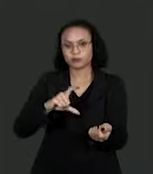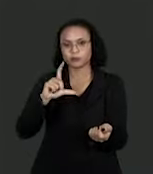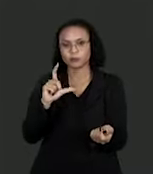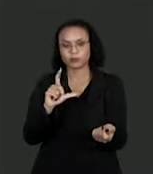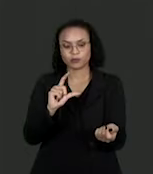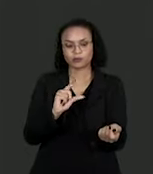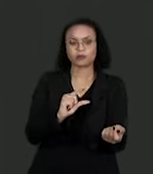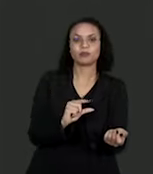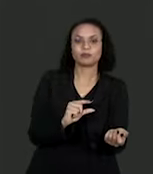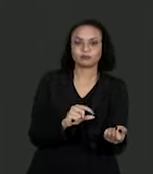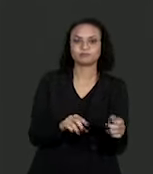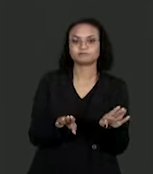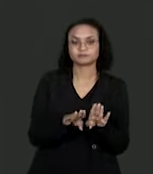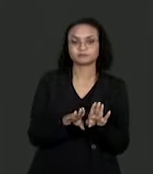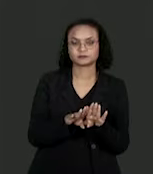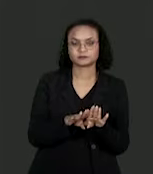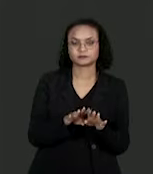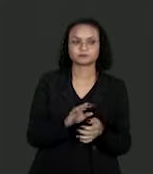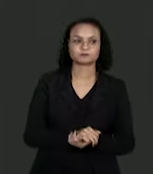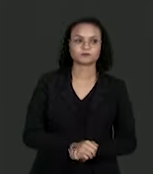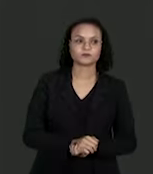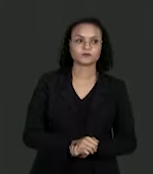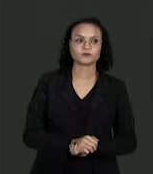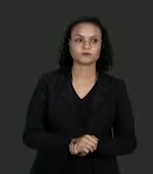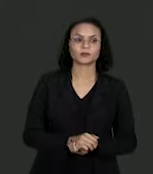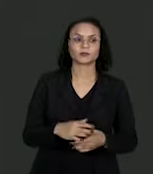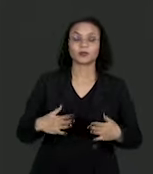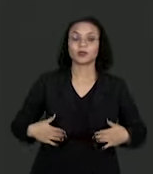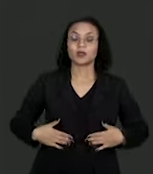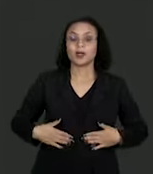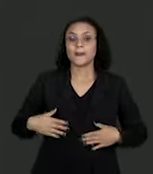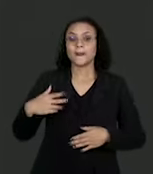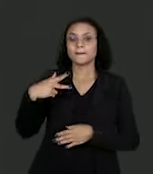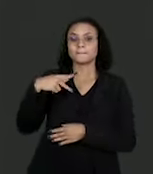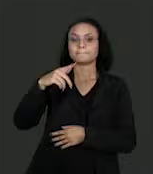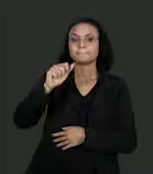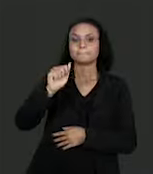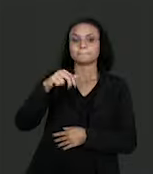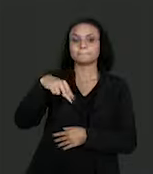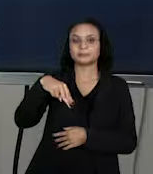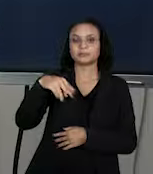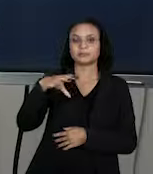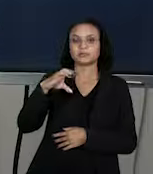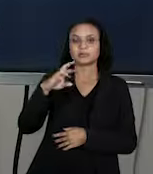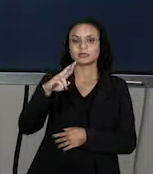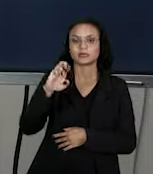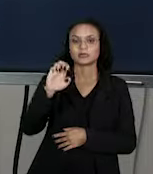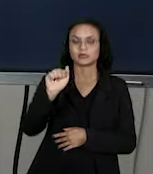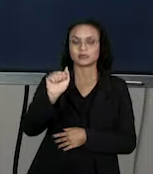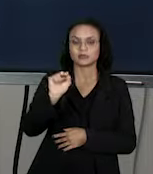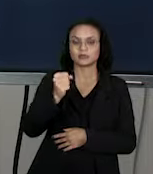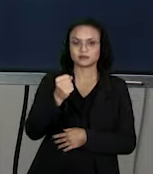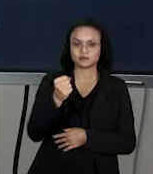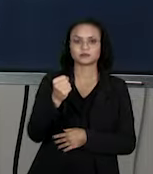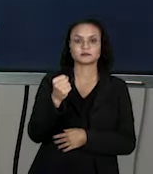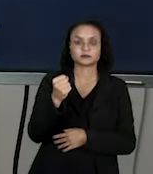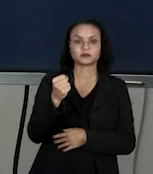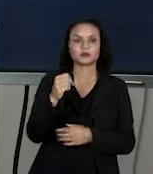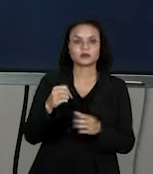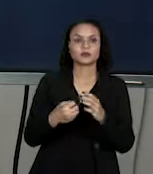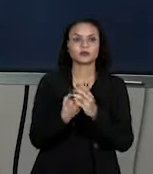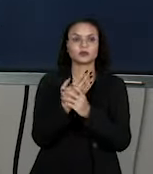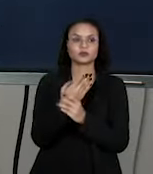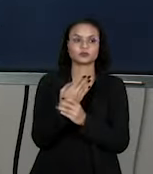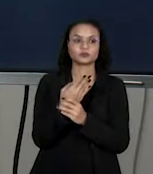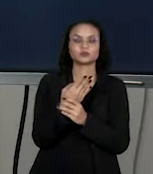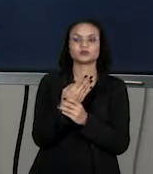vai produzir, né, o glucagon e a insulina, que irão atuar no sangue controlando os